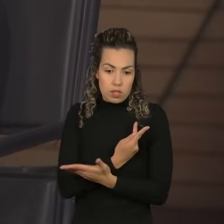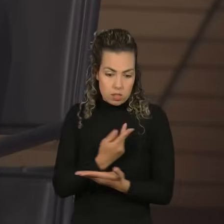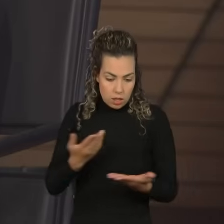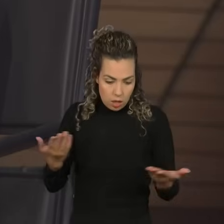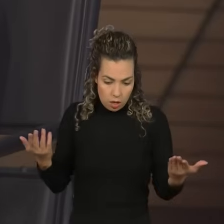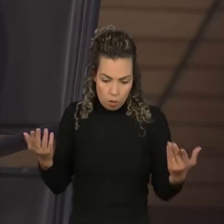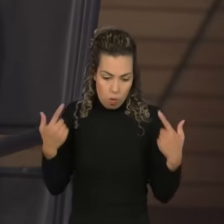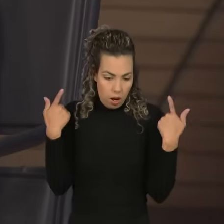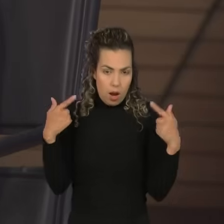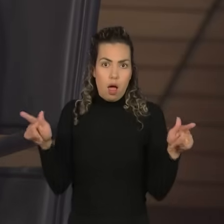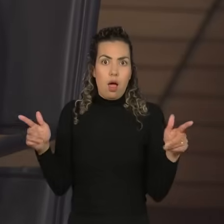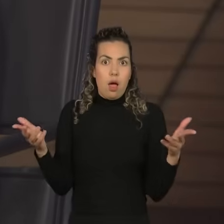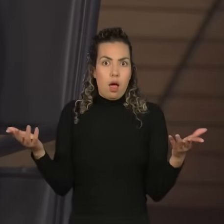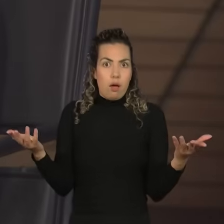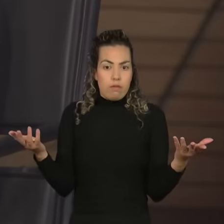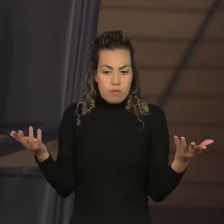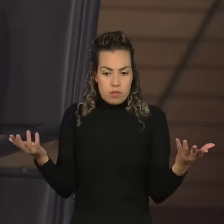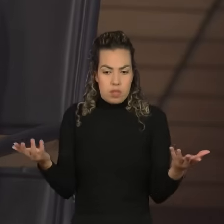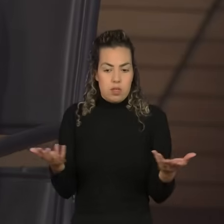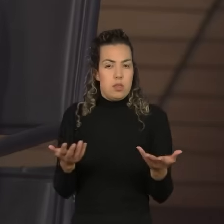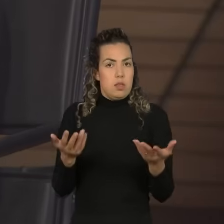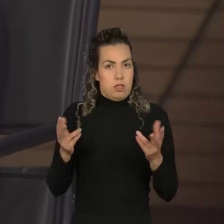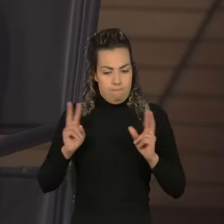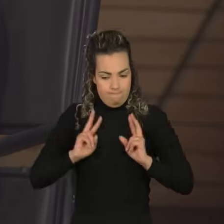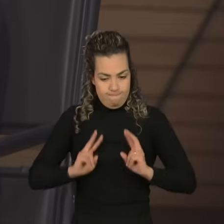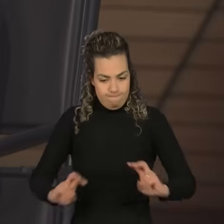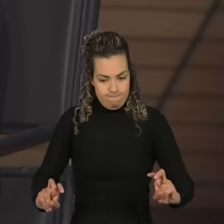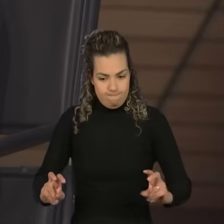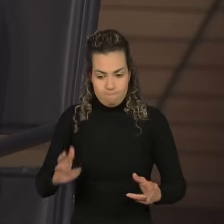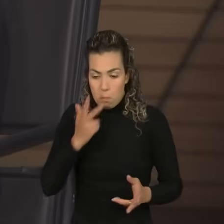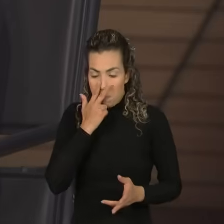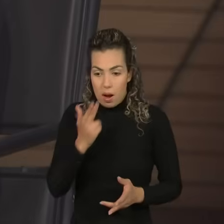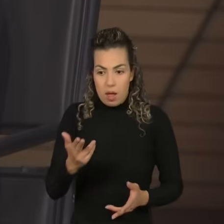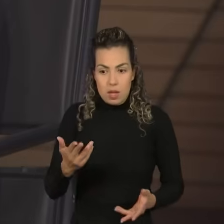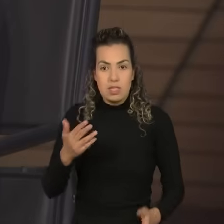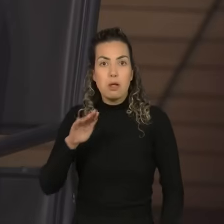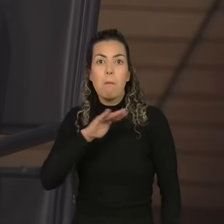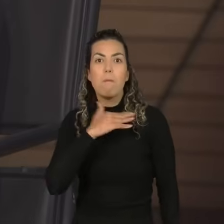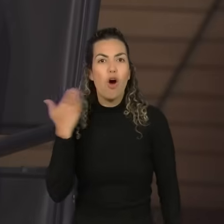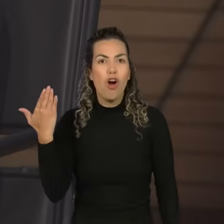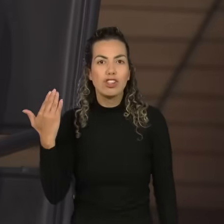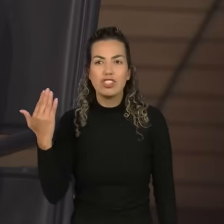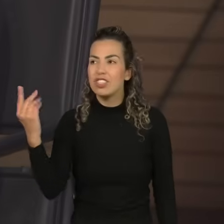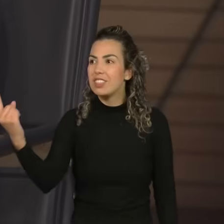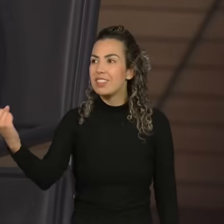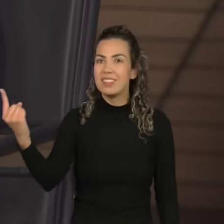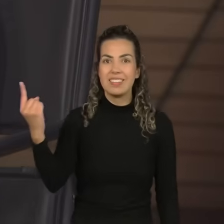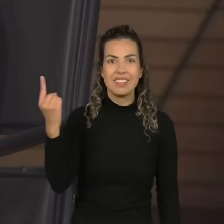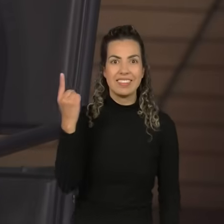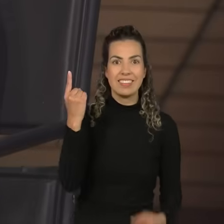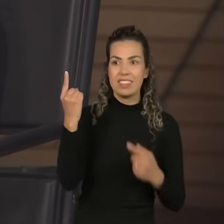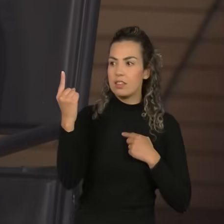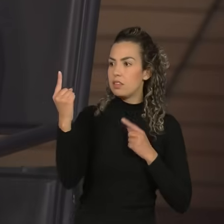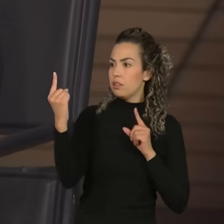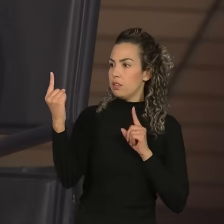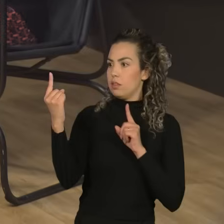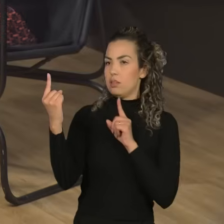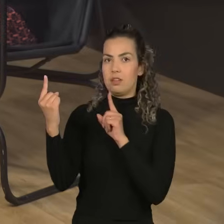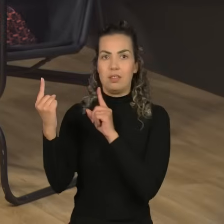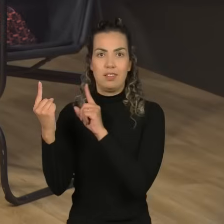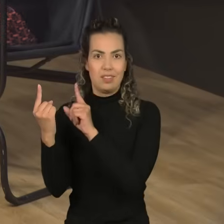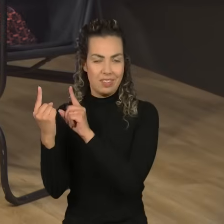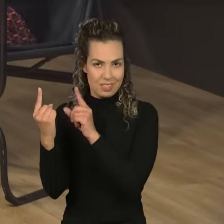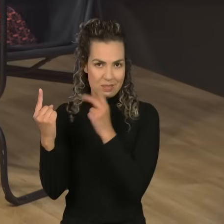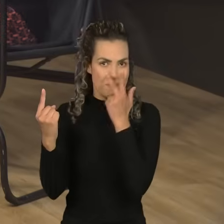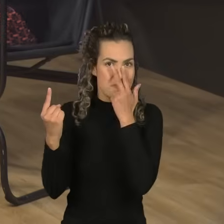ali, ele, né, tem esse encontro com a morte, mas, ao mesmo tempo, eu acho que até o final da vida, não sei se